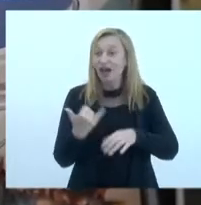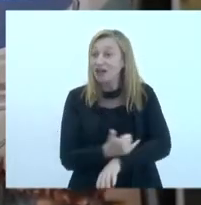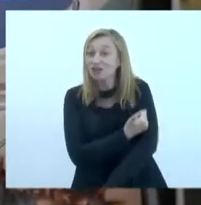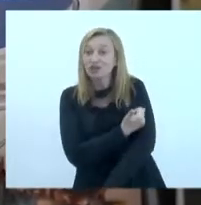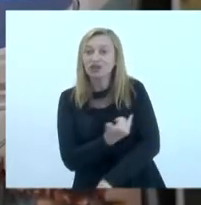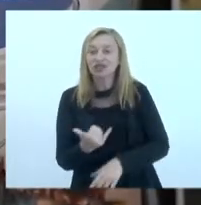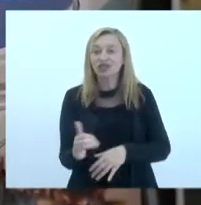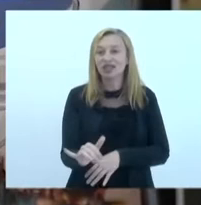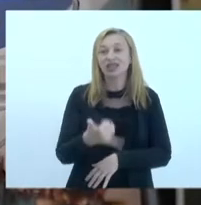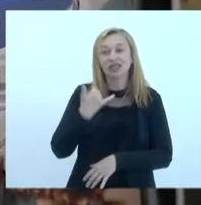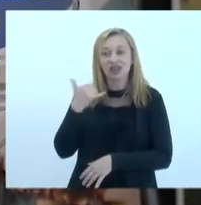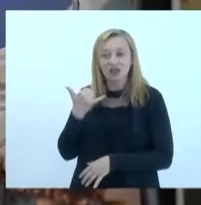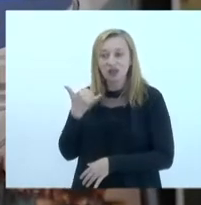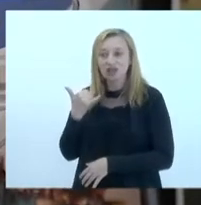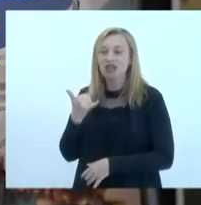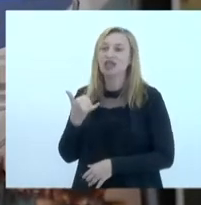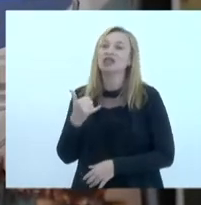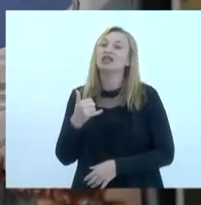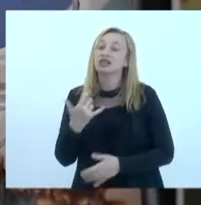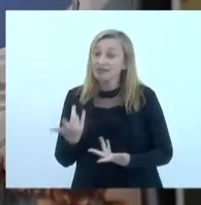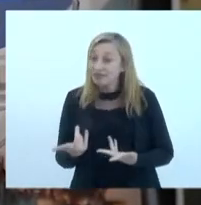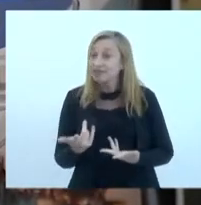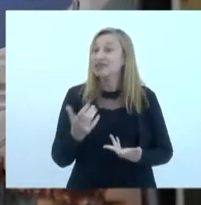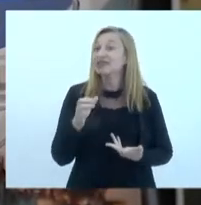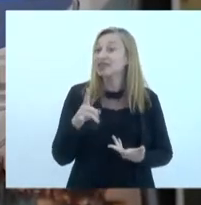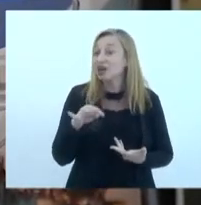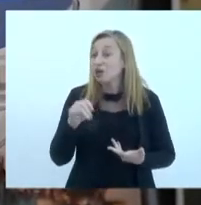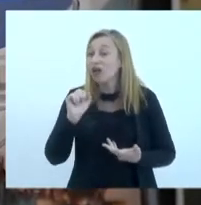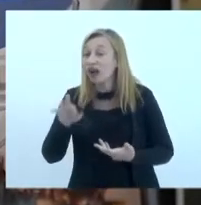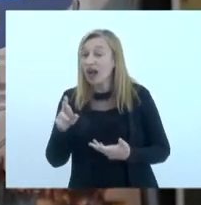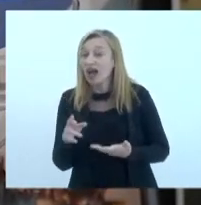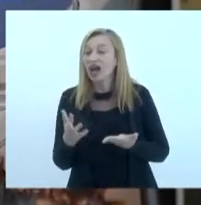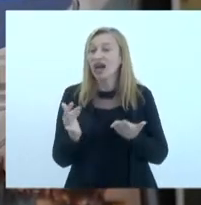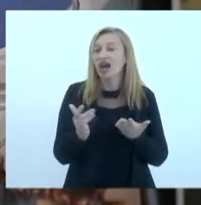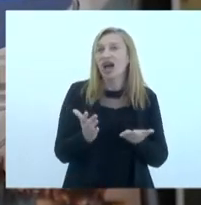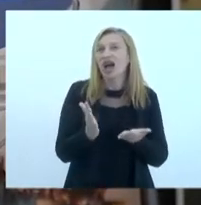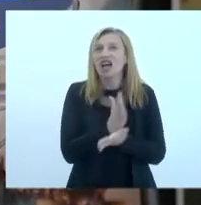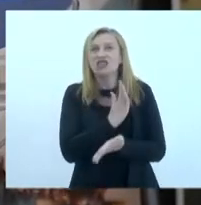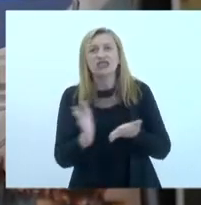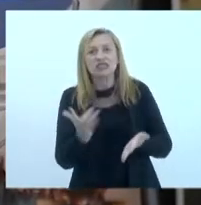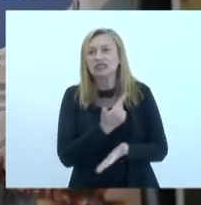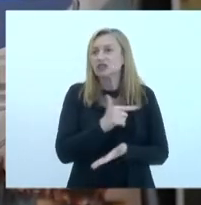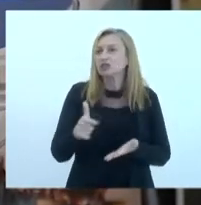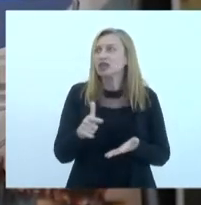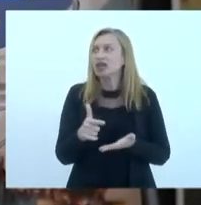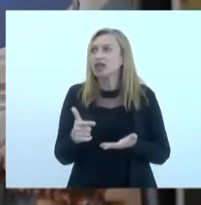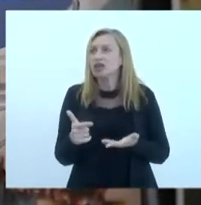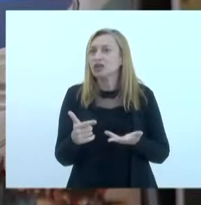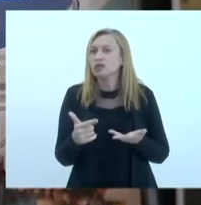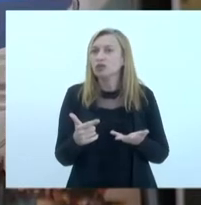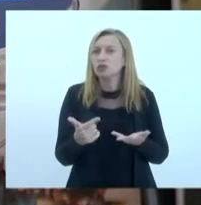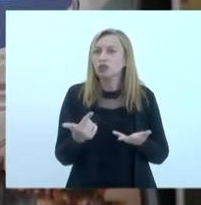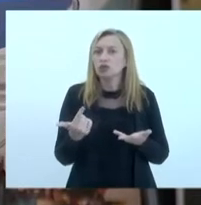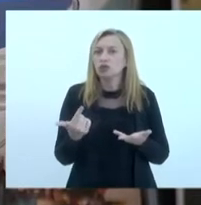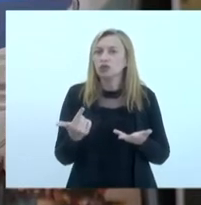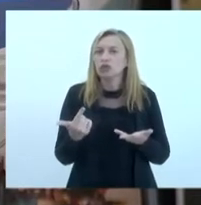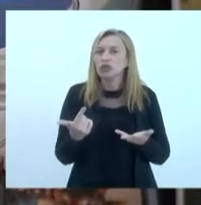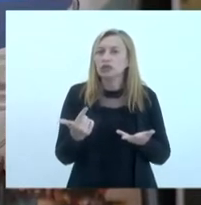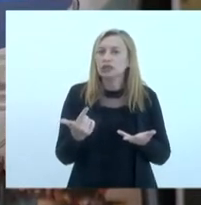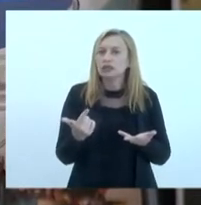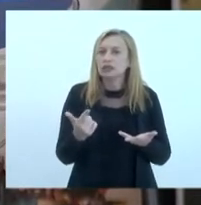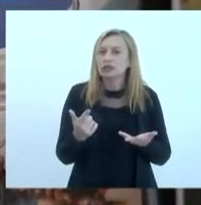de telefonia celular. Nossas cidades, muitas vezes, não possuem, não dão conta,